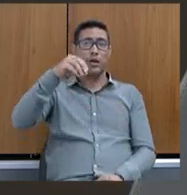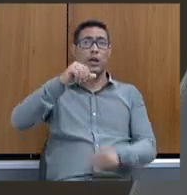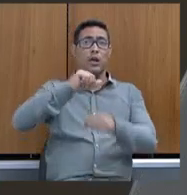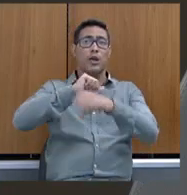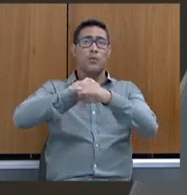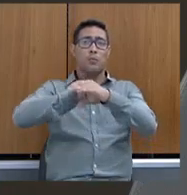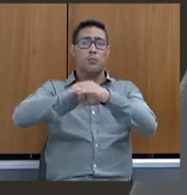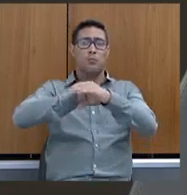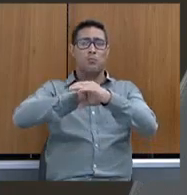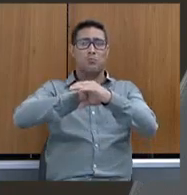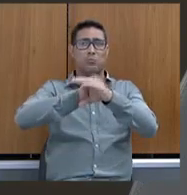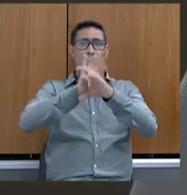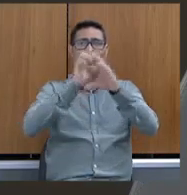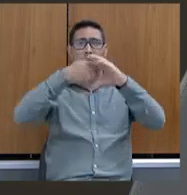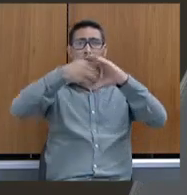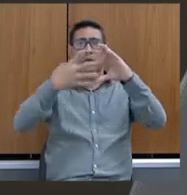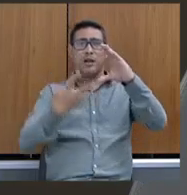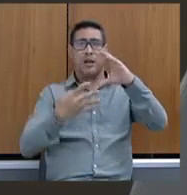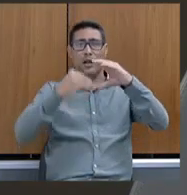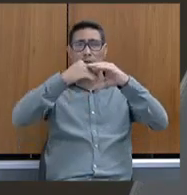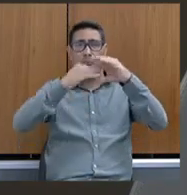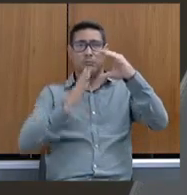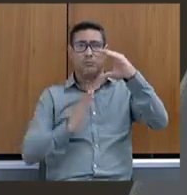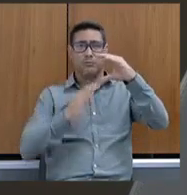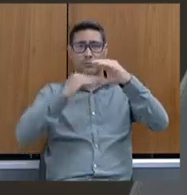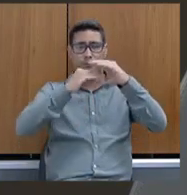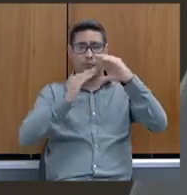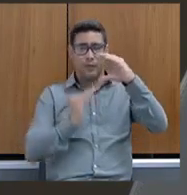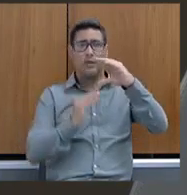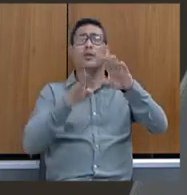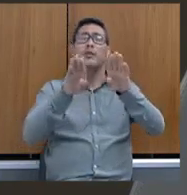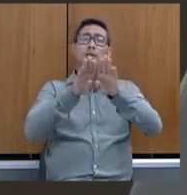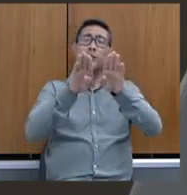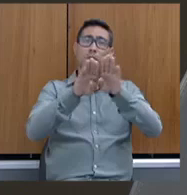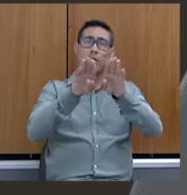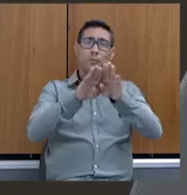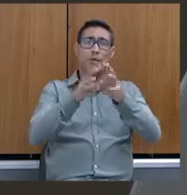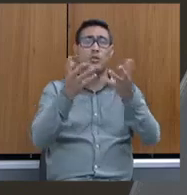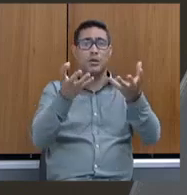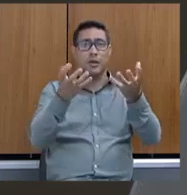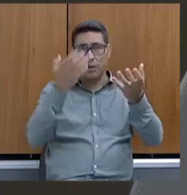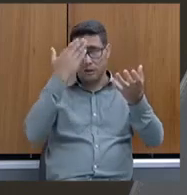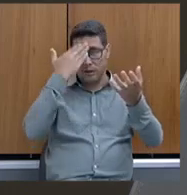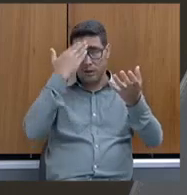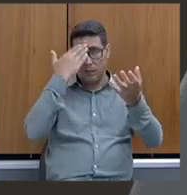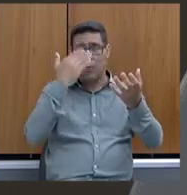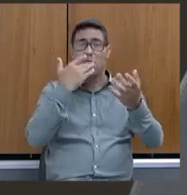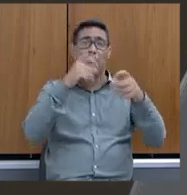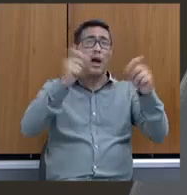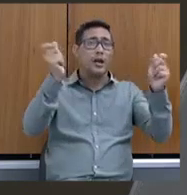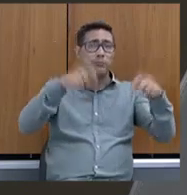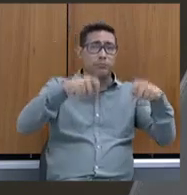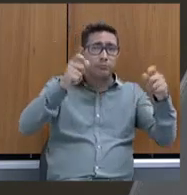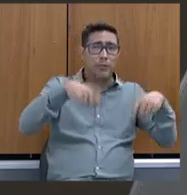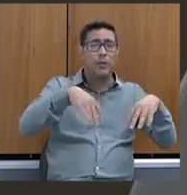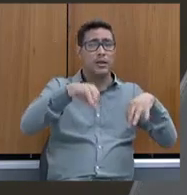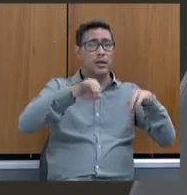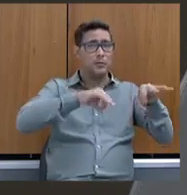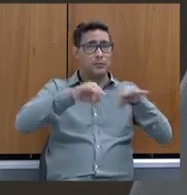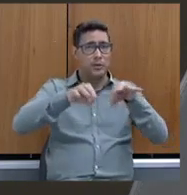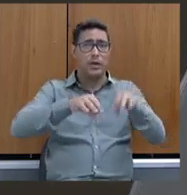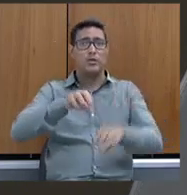mais velha do que a cidade festa dos Santos Reis que também de uma região nós estamos querendo saber qual que é a capacidade de operacional